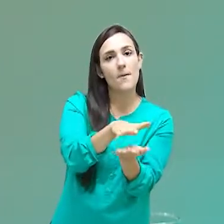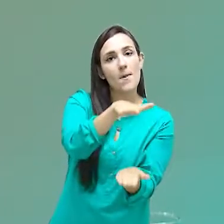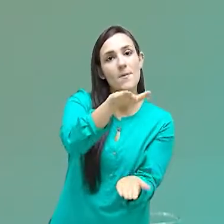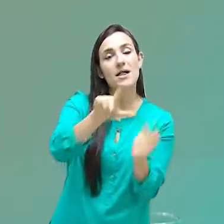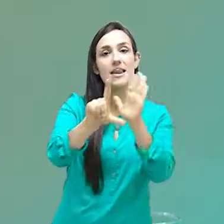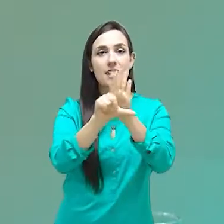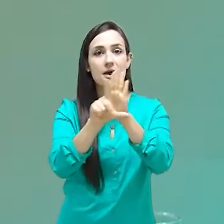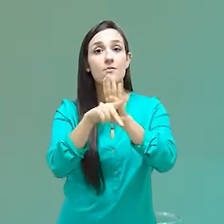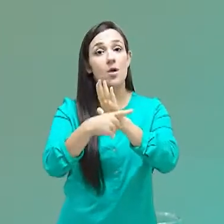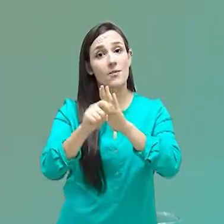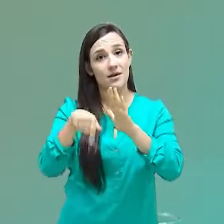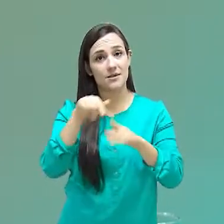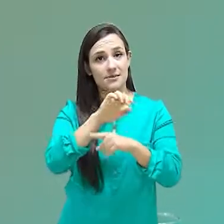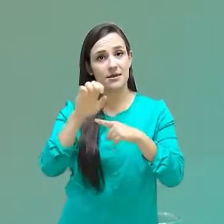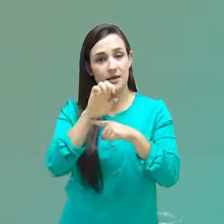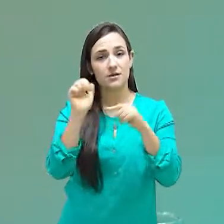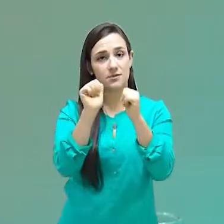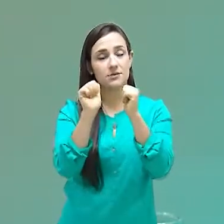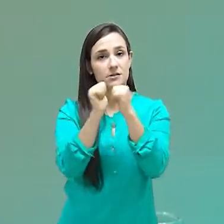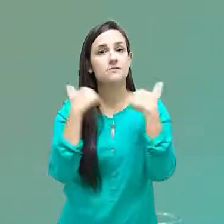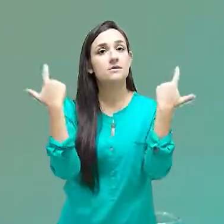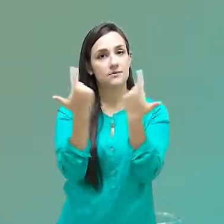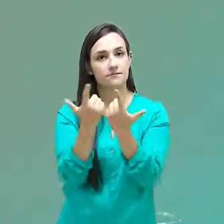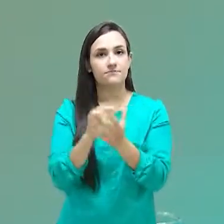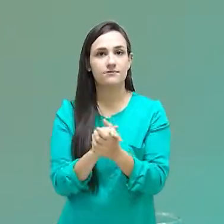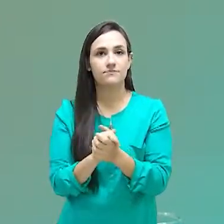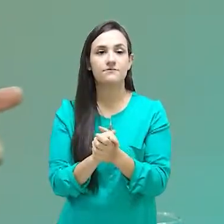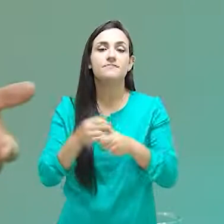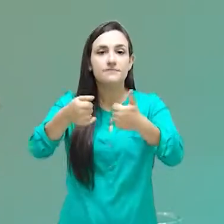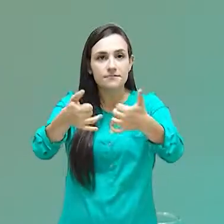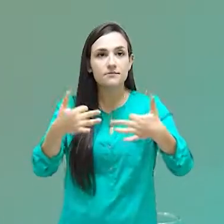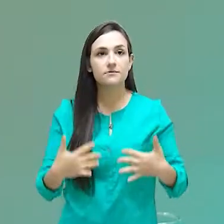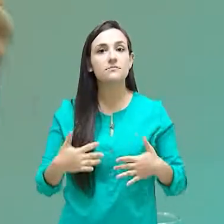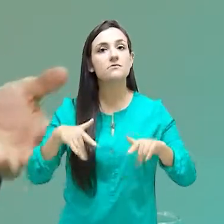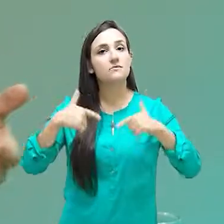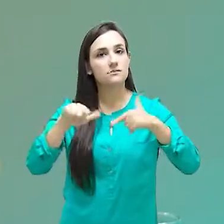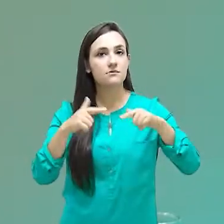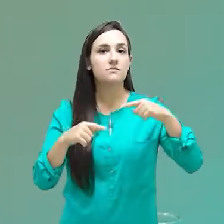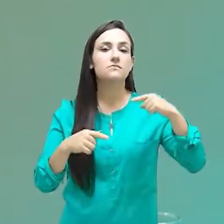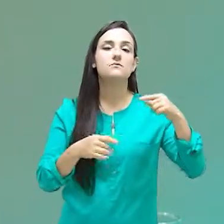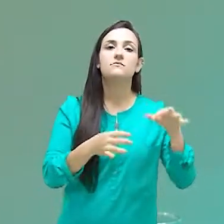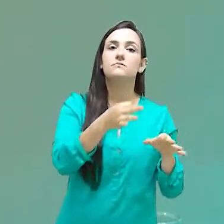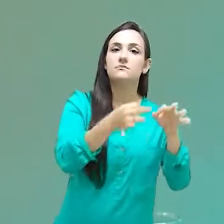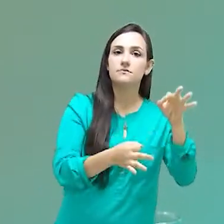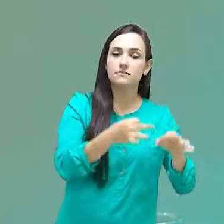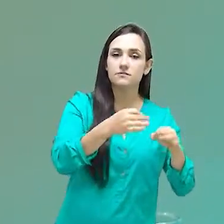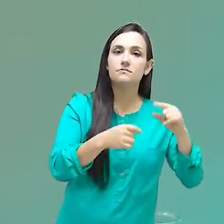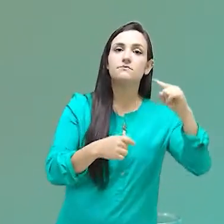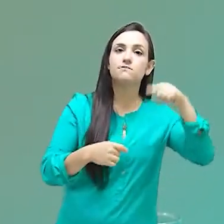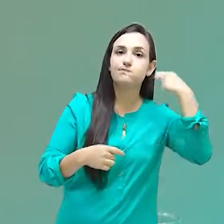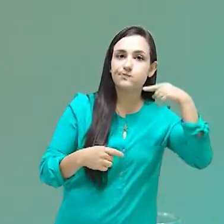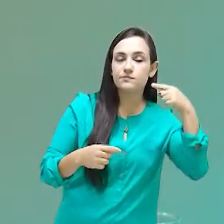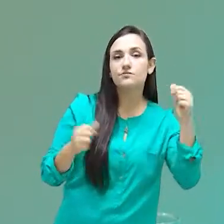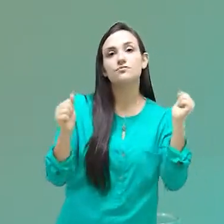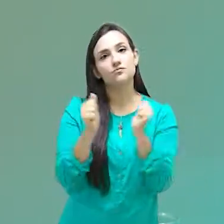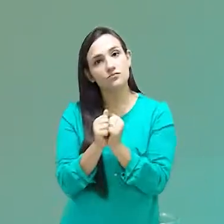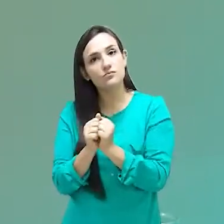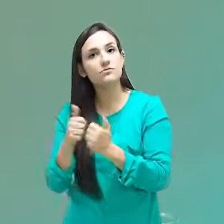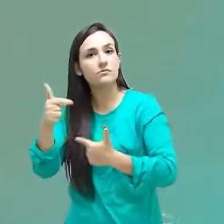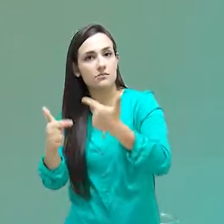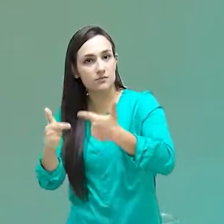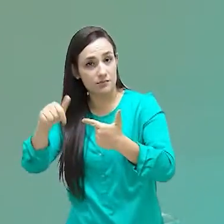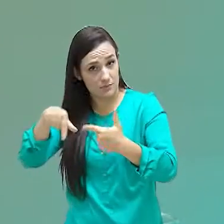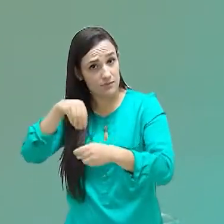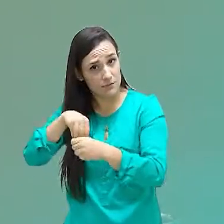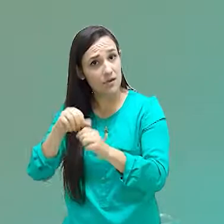Nada mais justo do que falar sobre o direito e a política, justamente falar sobre o trabalho jurídico da Assembleia Legislativa, que é uma casa política. E